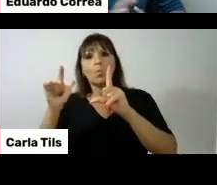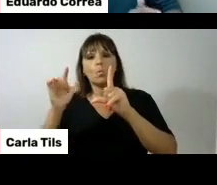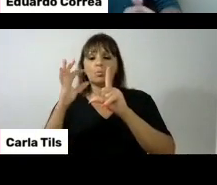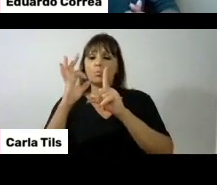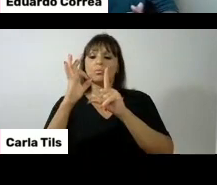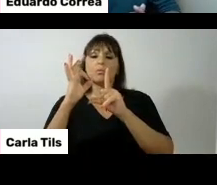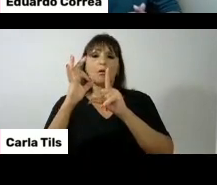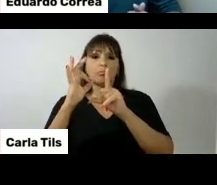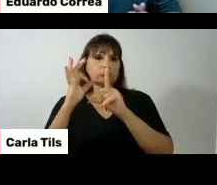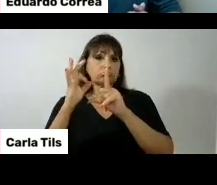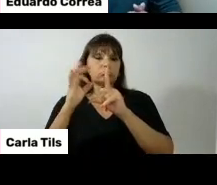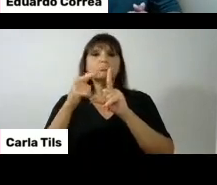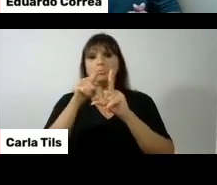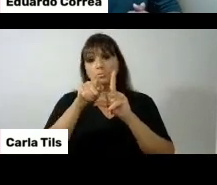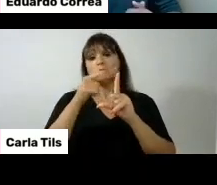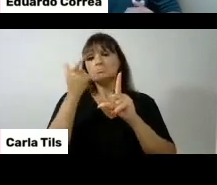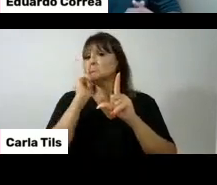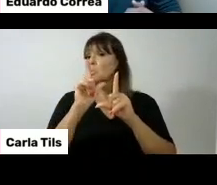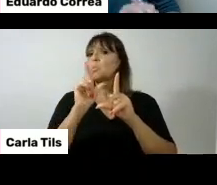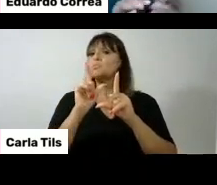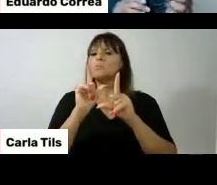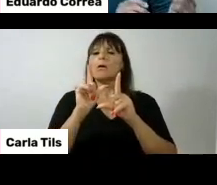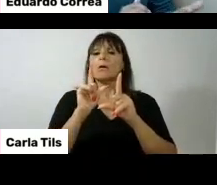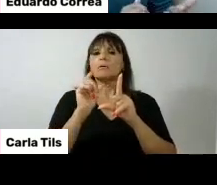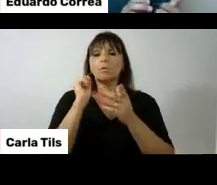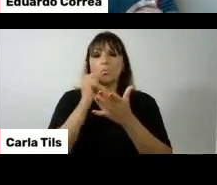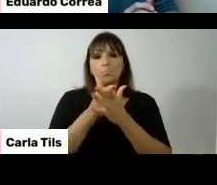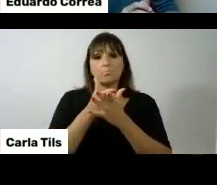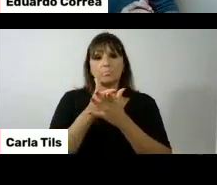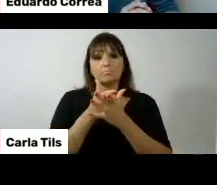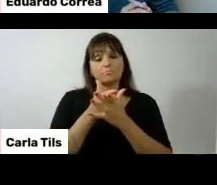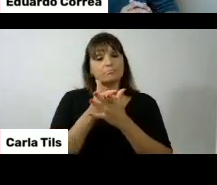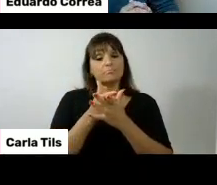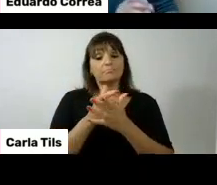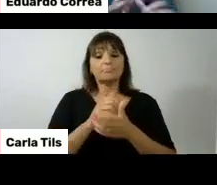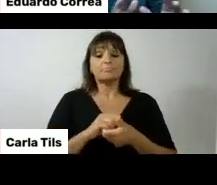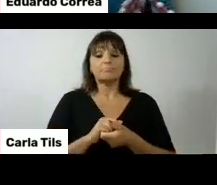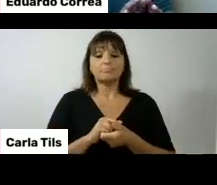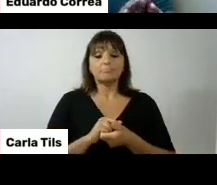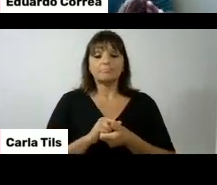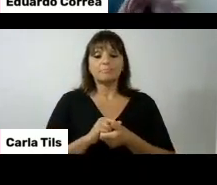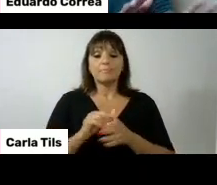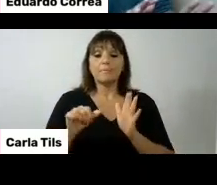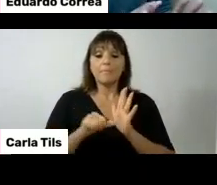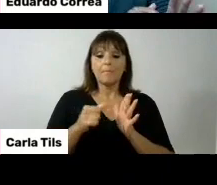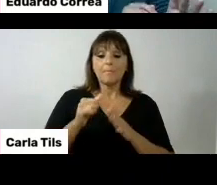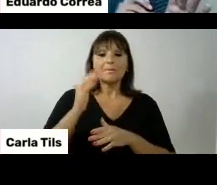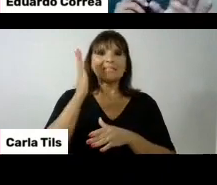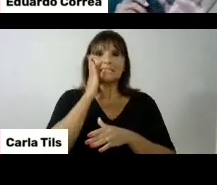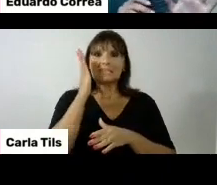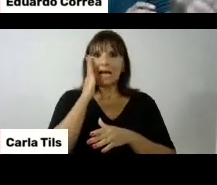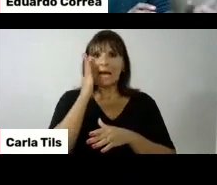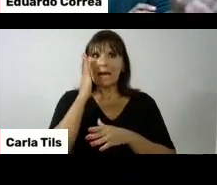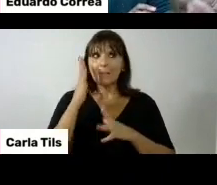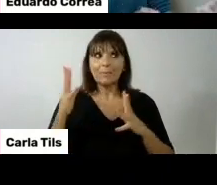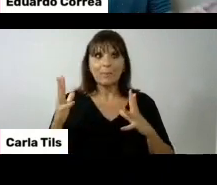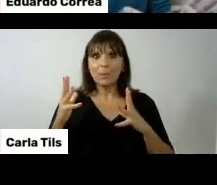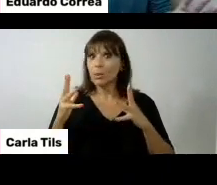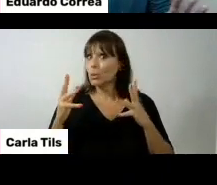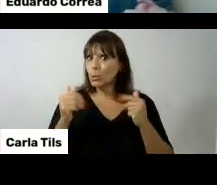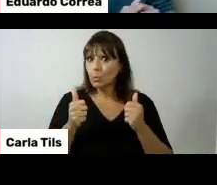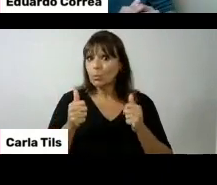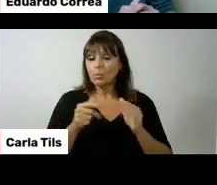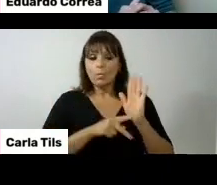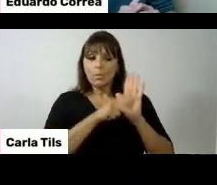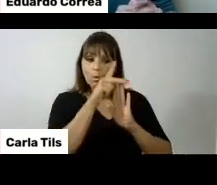você consegue fazer a sua compra. Ou seja, o primeiro é aquele que sabe de tudo, aquele que projetou o